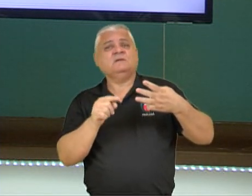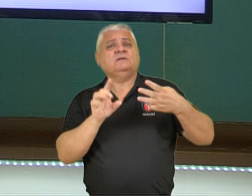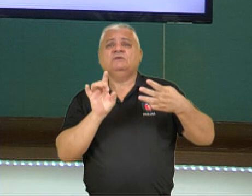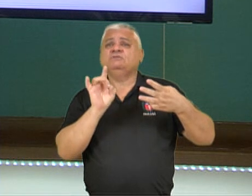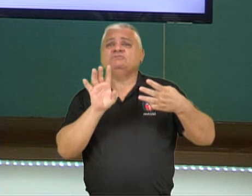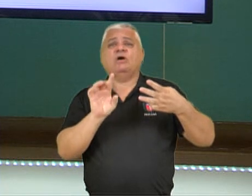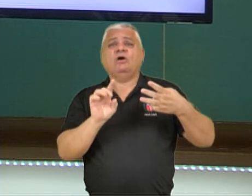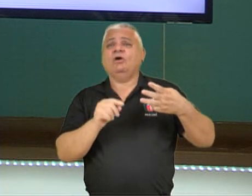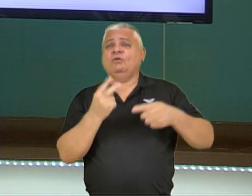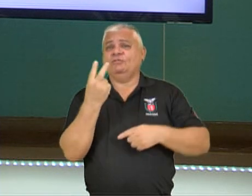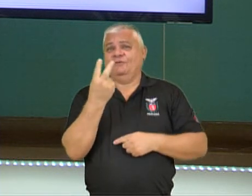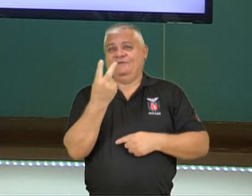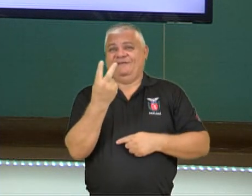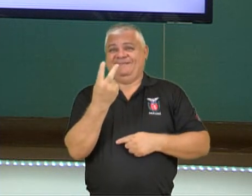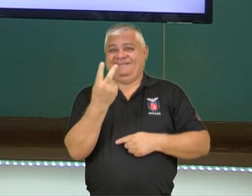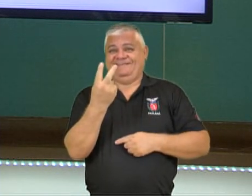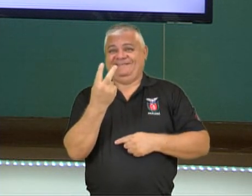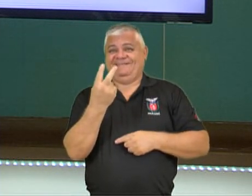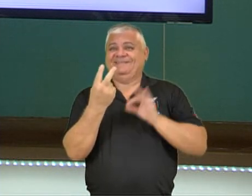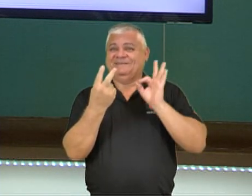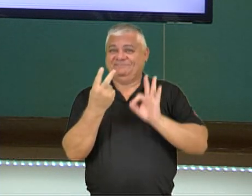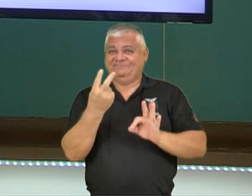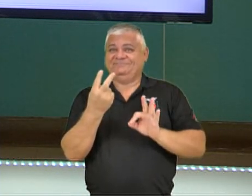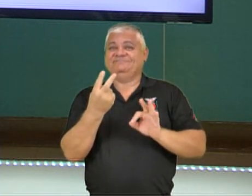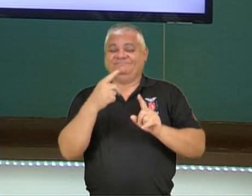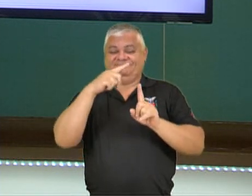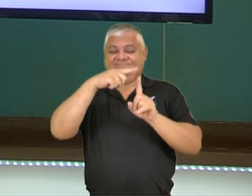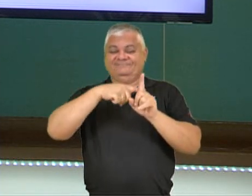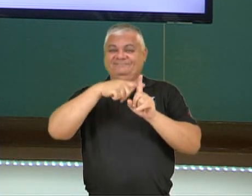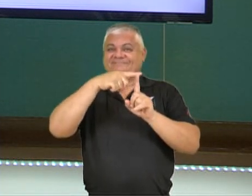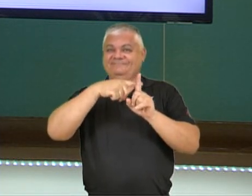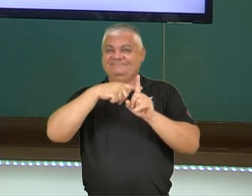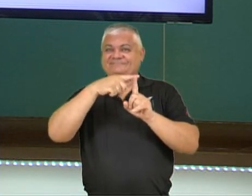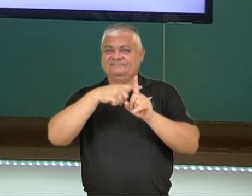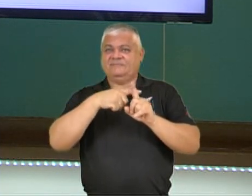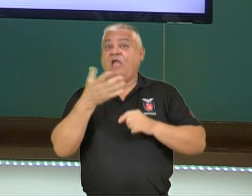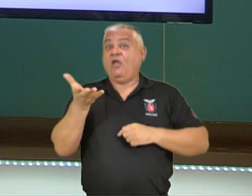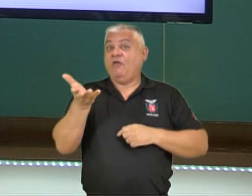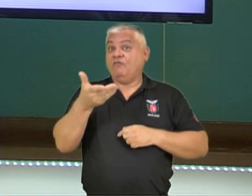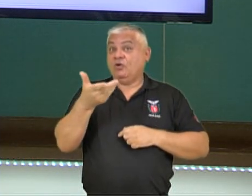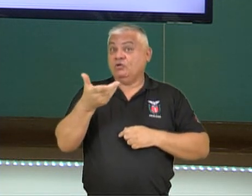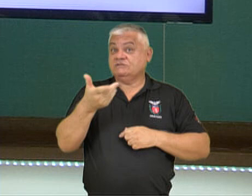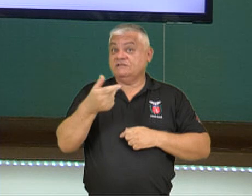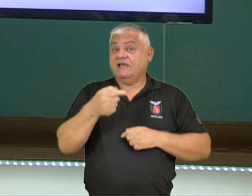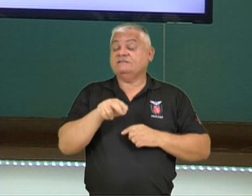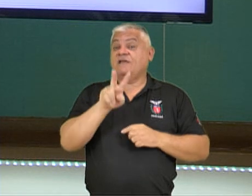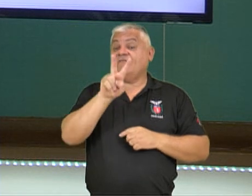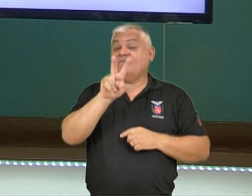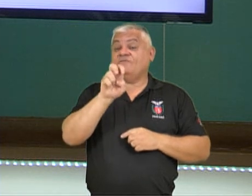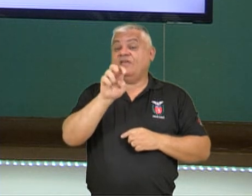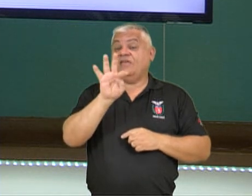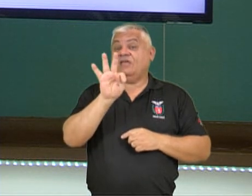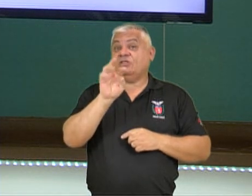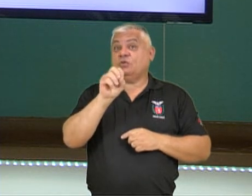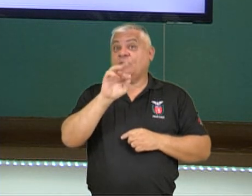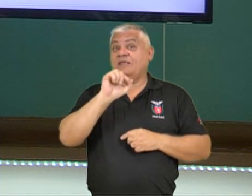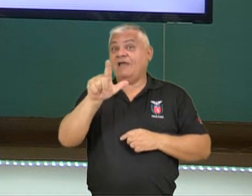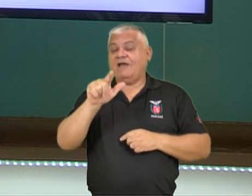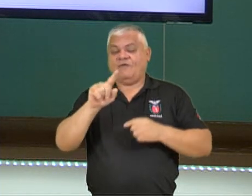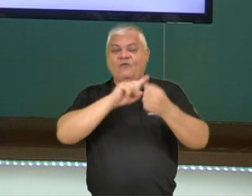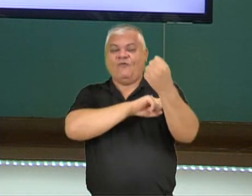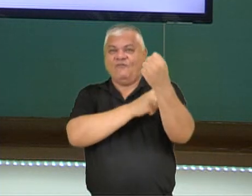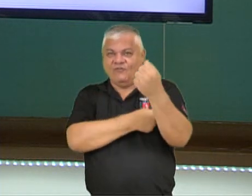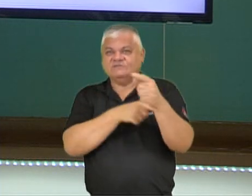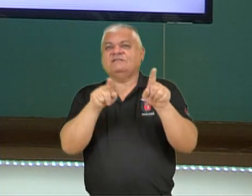o item 2, temperatura. Velocidade é uma grandeza vetorial, certo? E a força também é